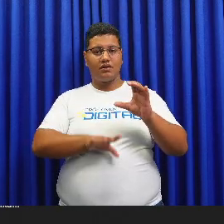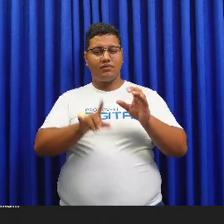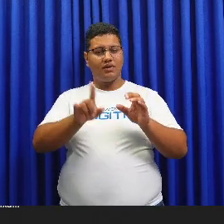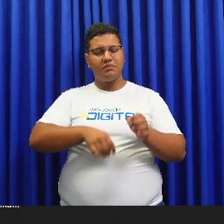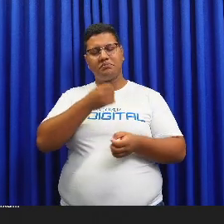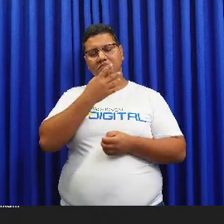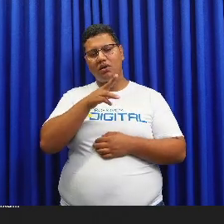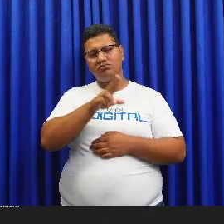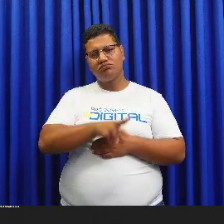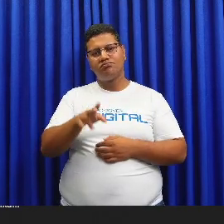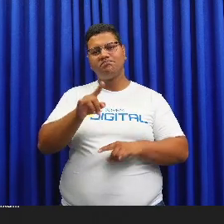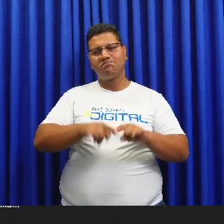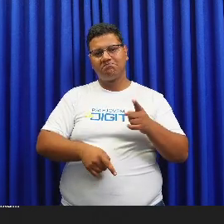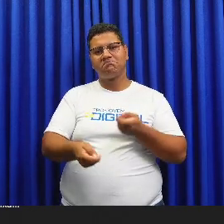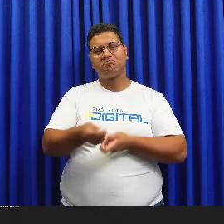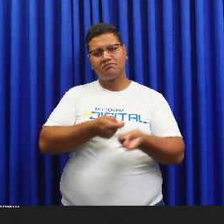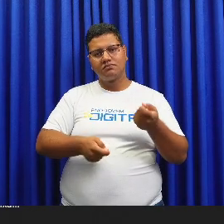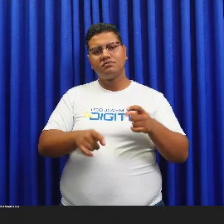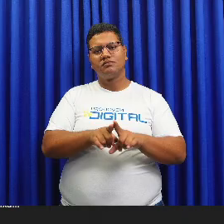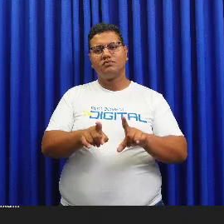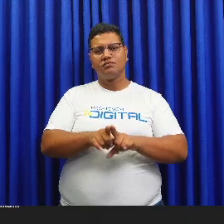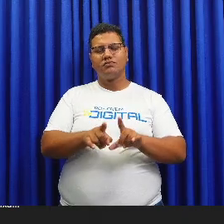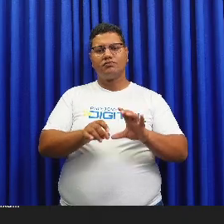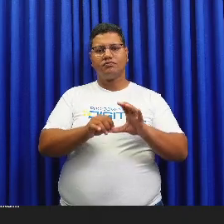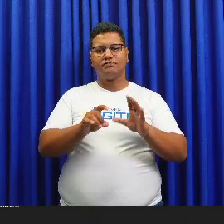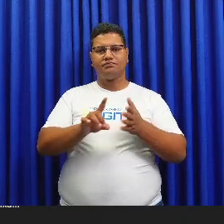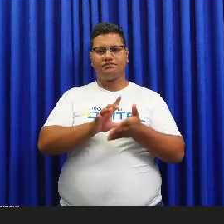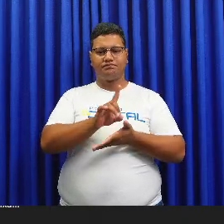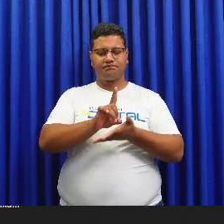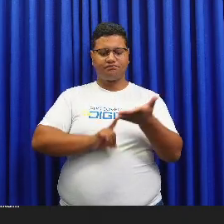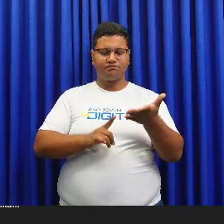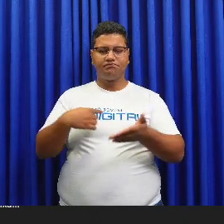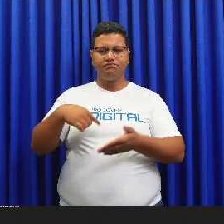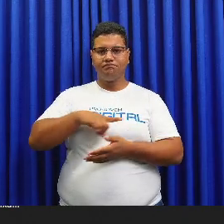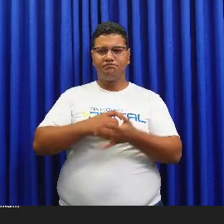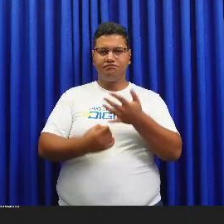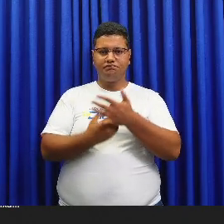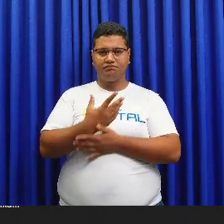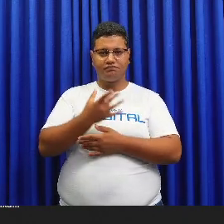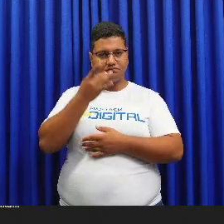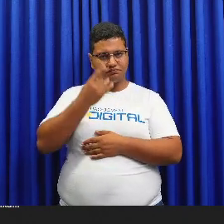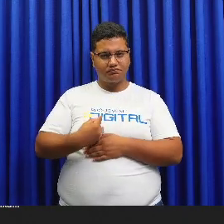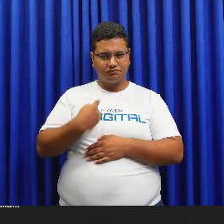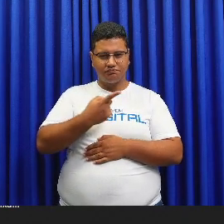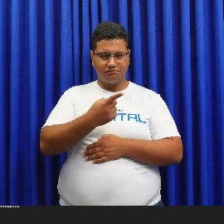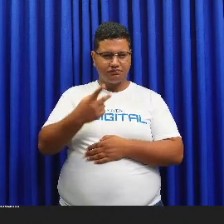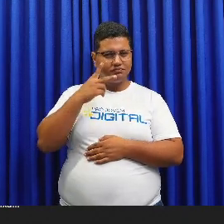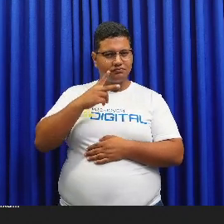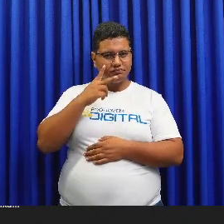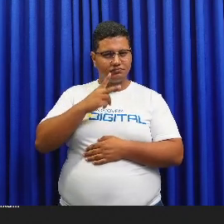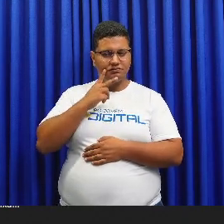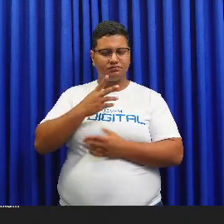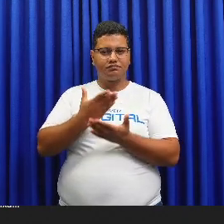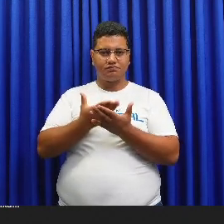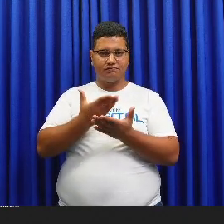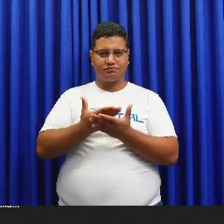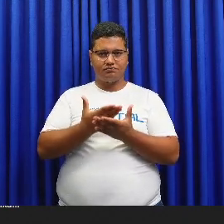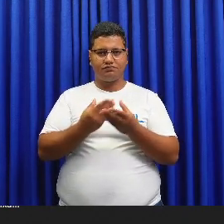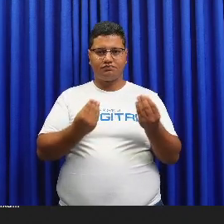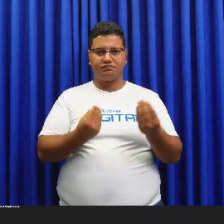também. Aqui, esse design foi um que a gente criou ao vivo com vocês. Vocês devem ter assistido a aula